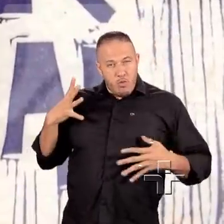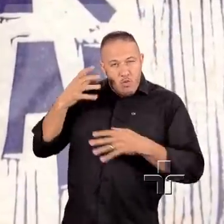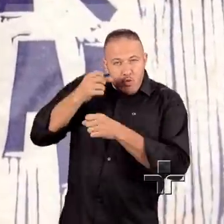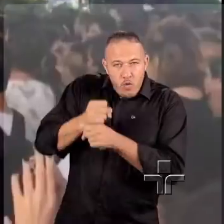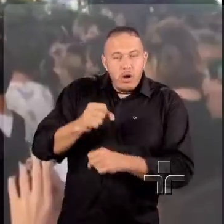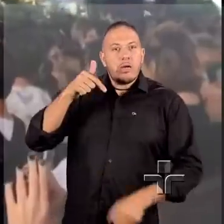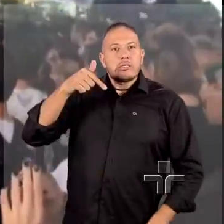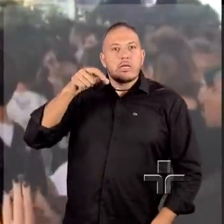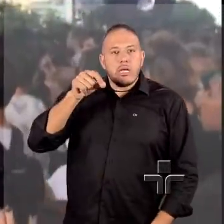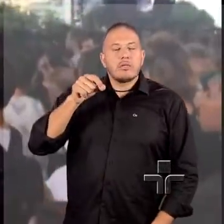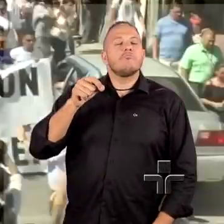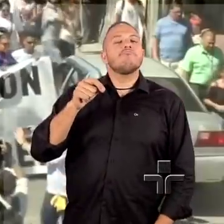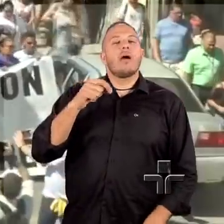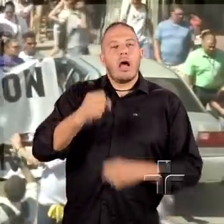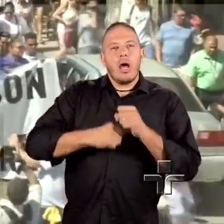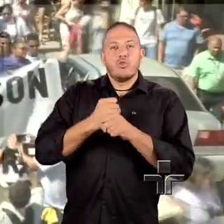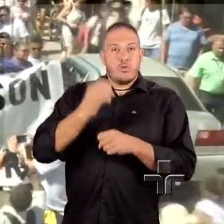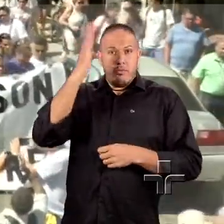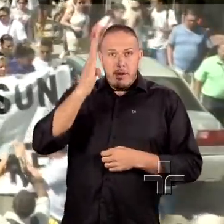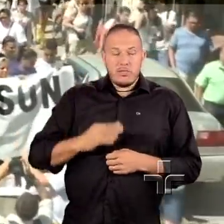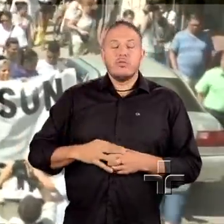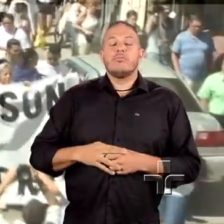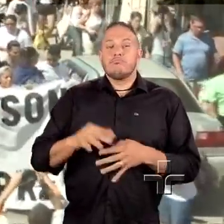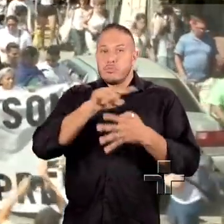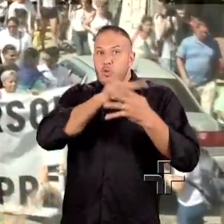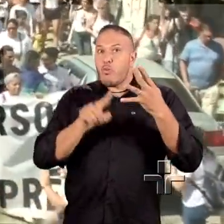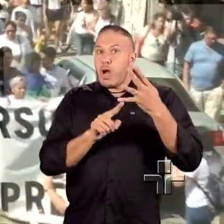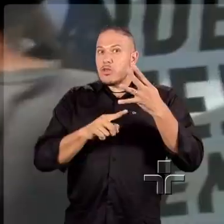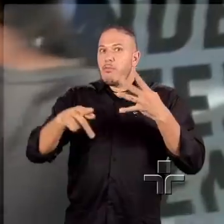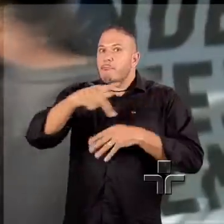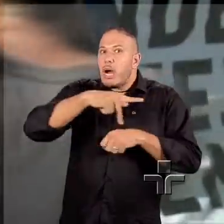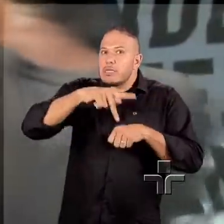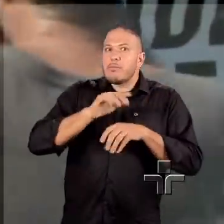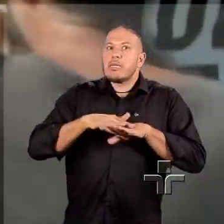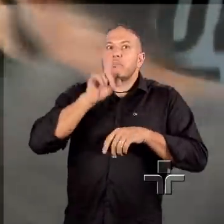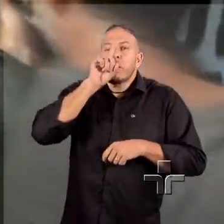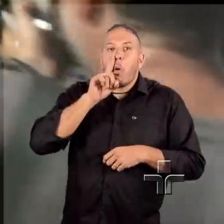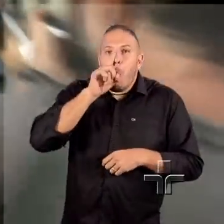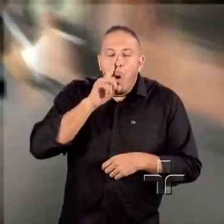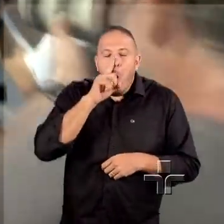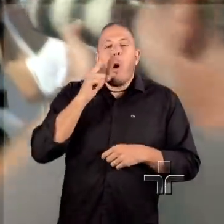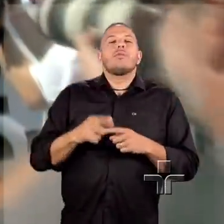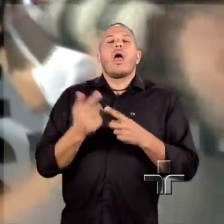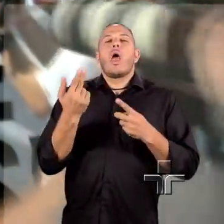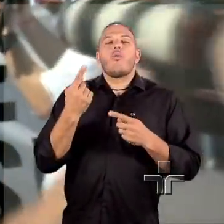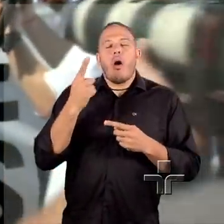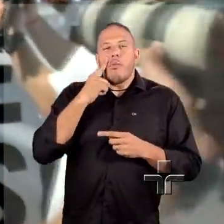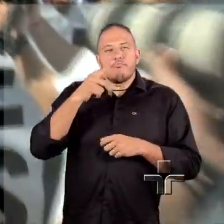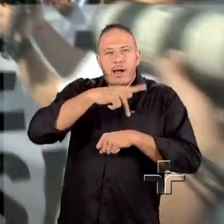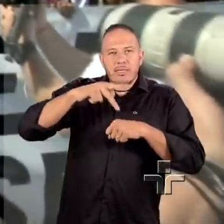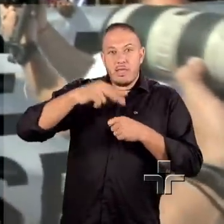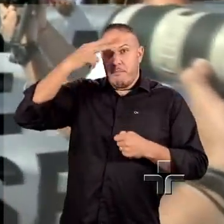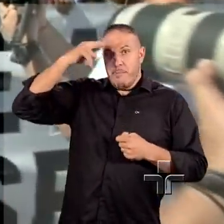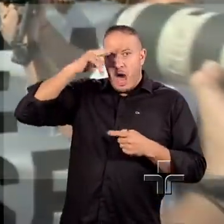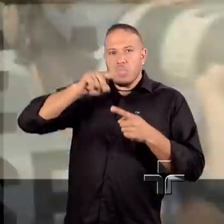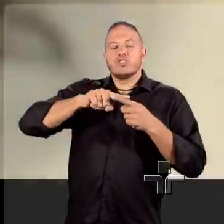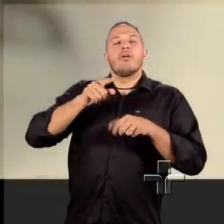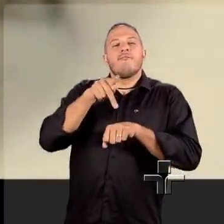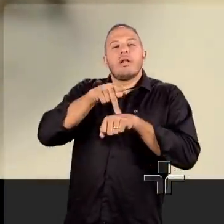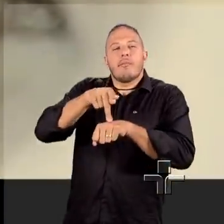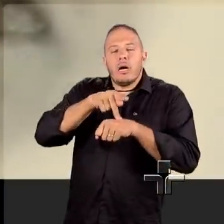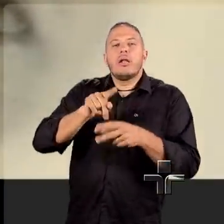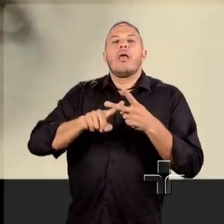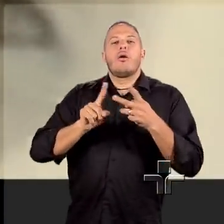o Brasil fica entre os 4 países mais perigosos para lutar por dignidade em todo o mundo, ao lado de países como México, Filipinas e